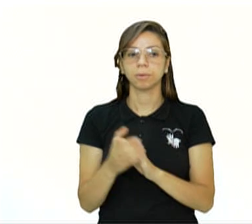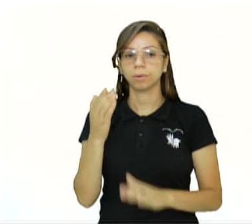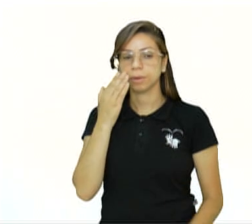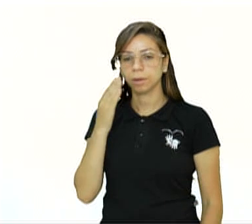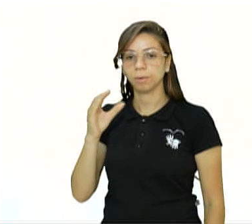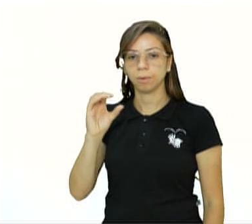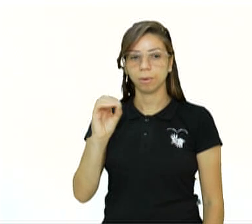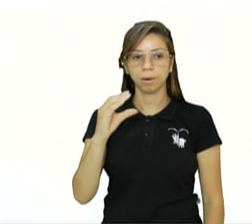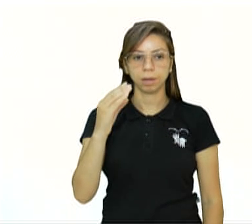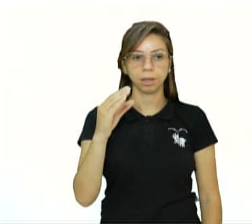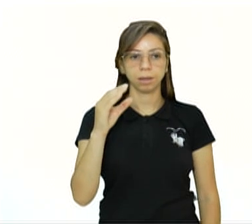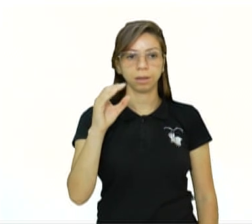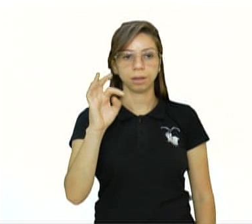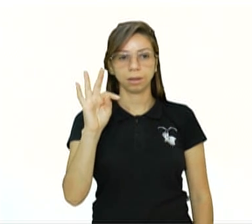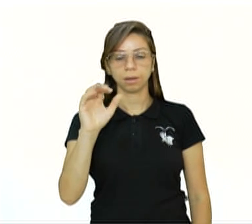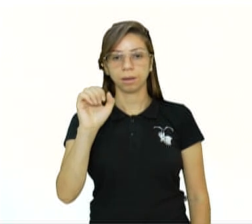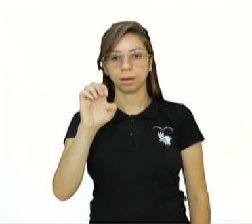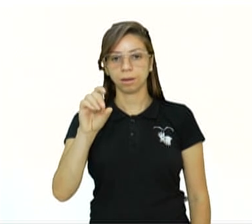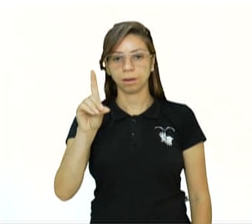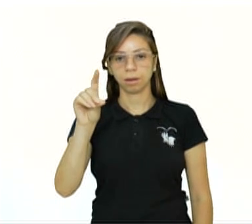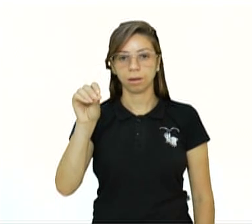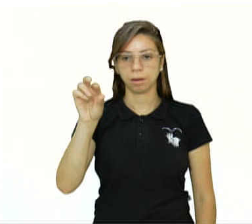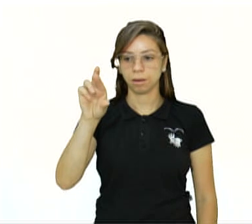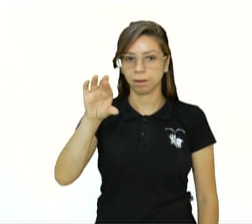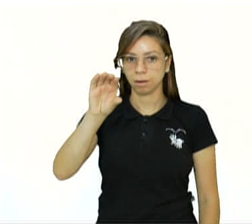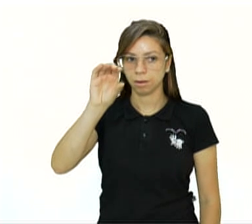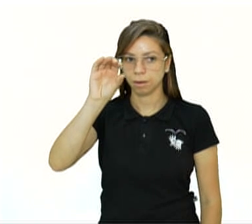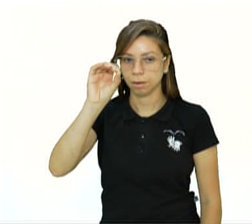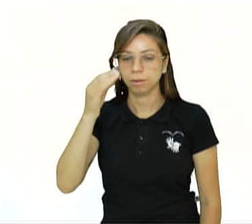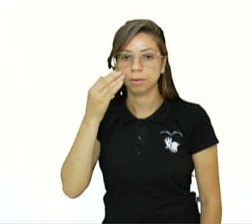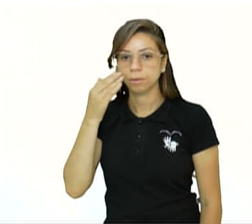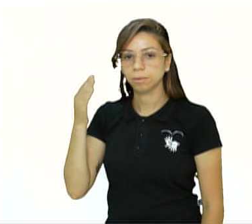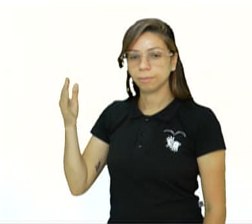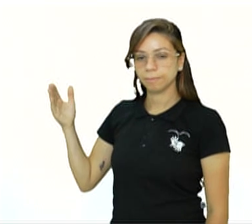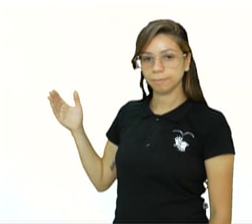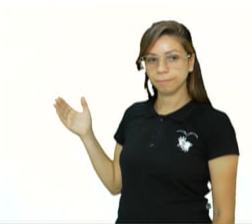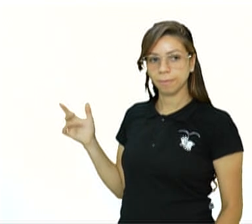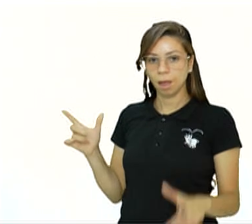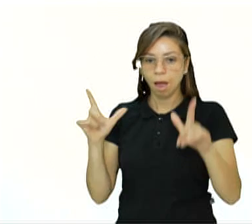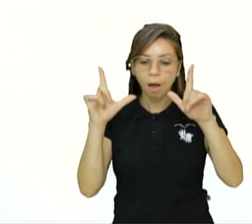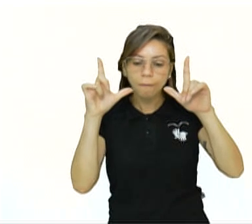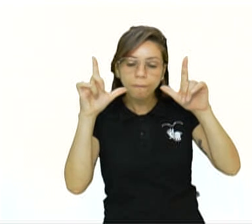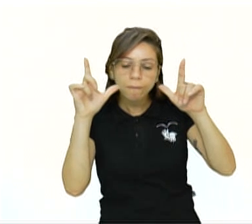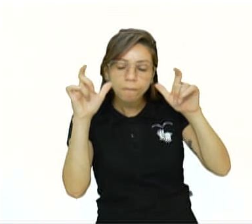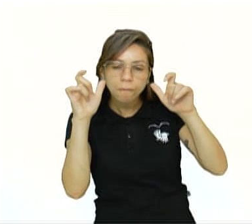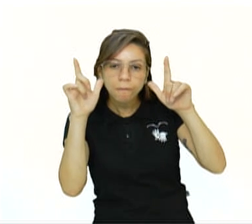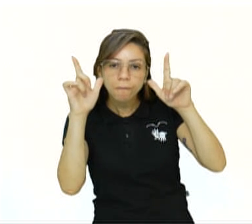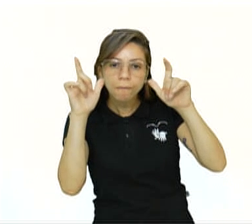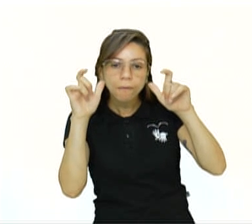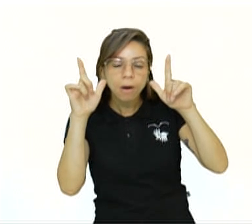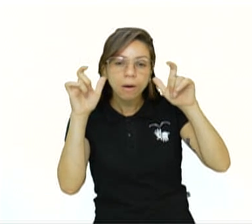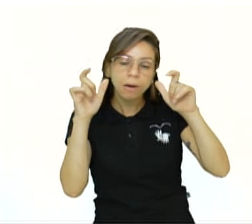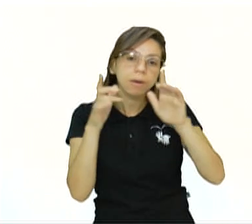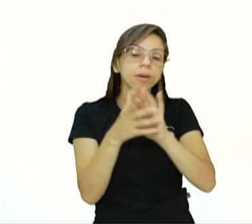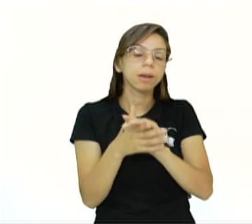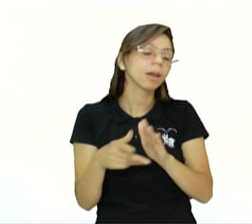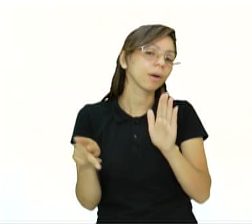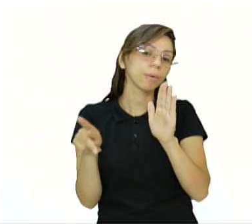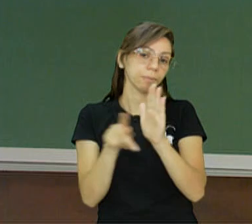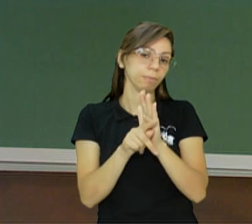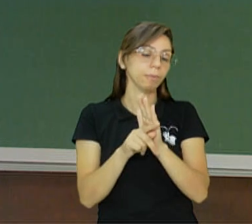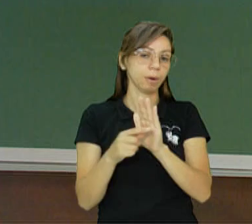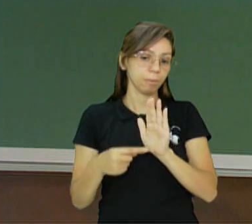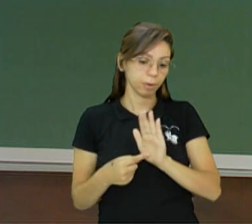octaedro. Então, essa foto que tem aqui na tela para vocês são os sólidos que eu